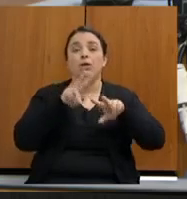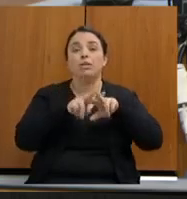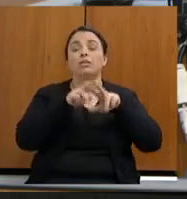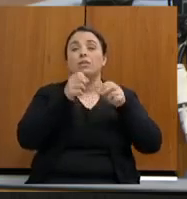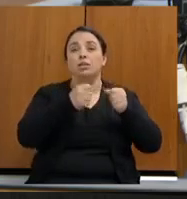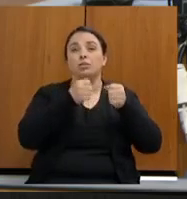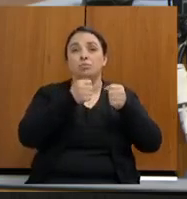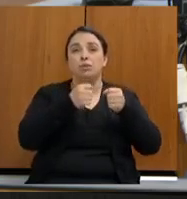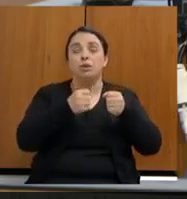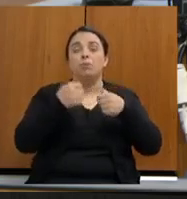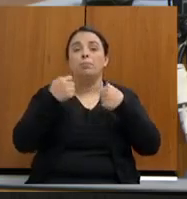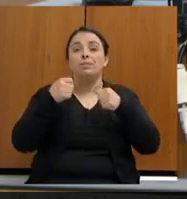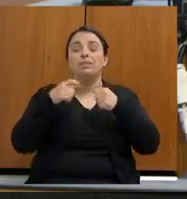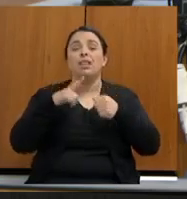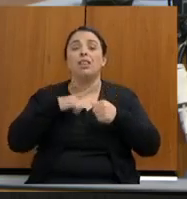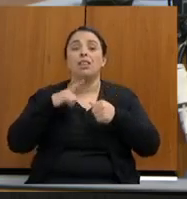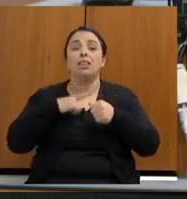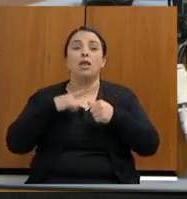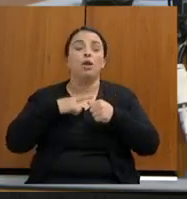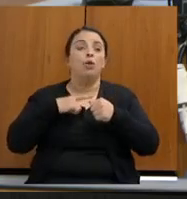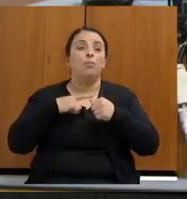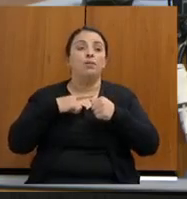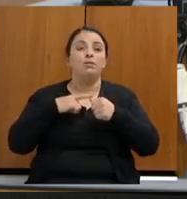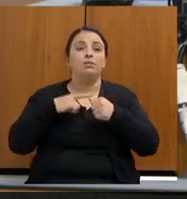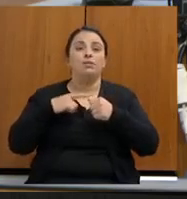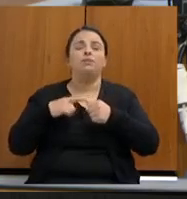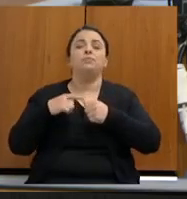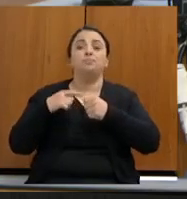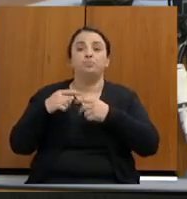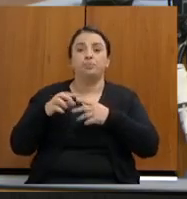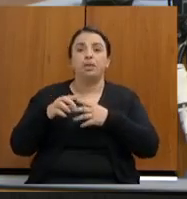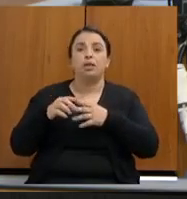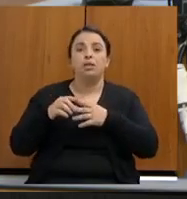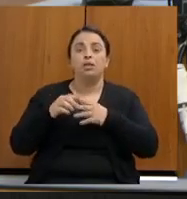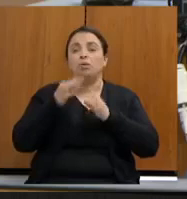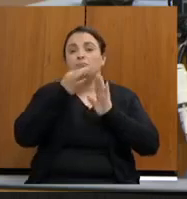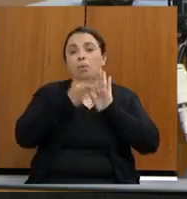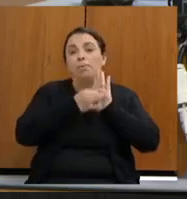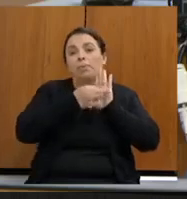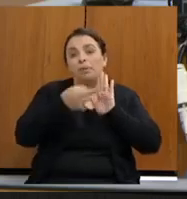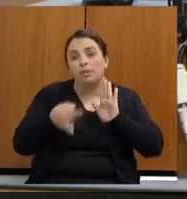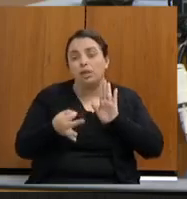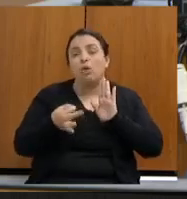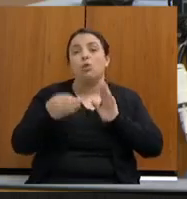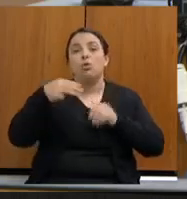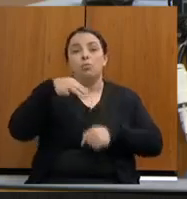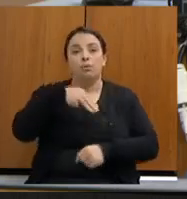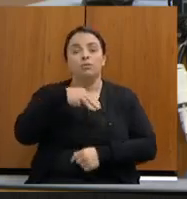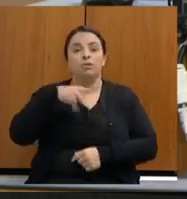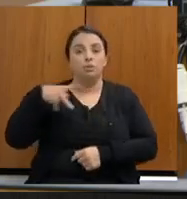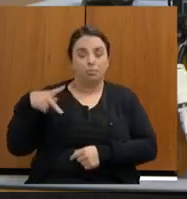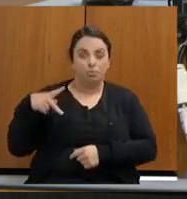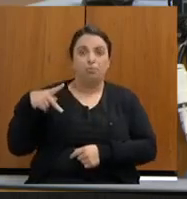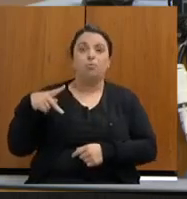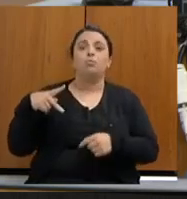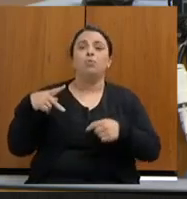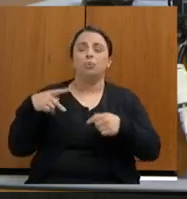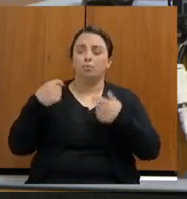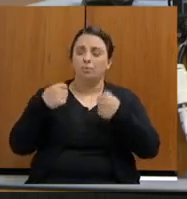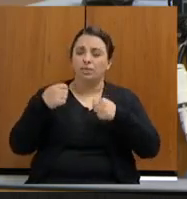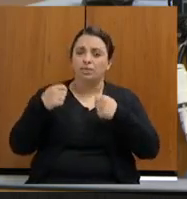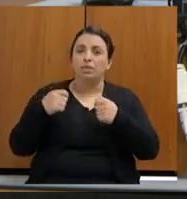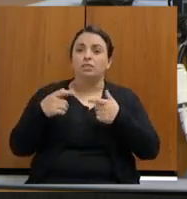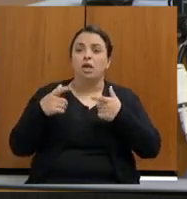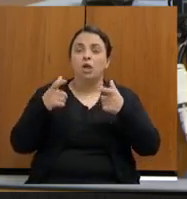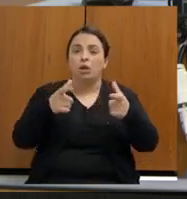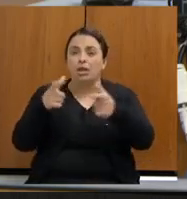parecer prévio do Ministério Público parecer prévio em razão da capacidade localização da